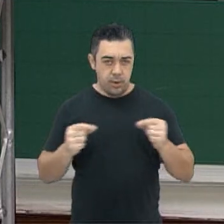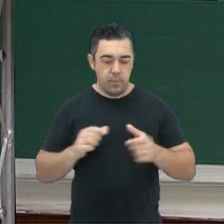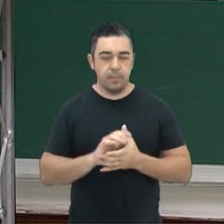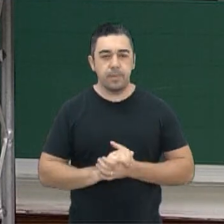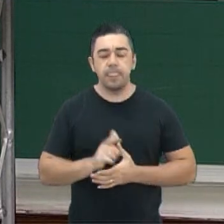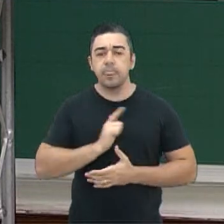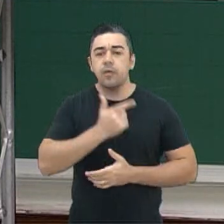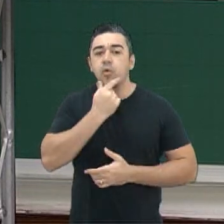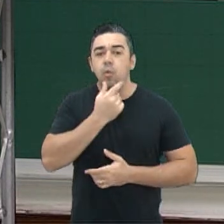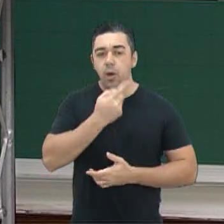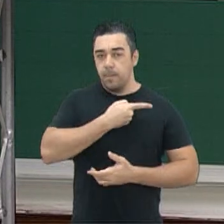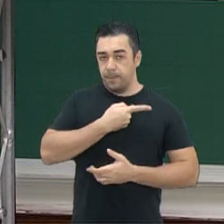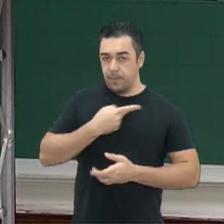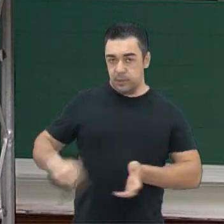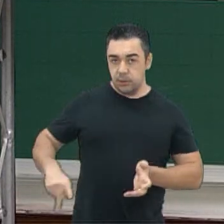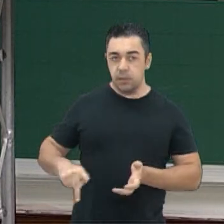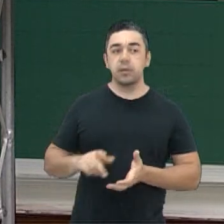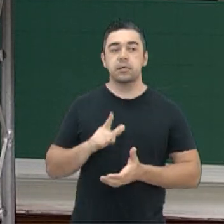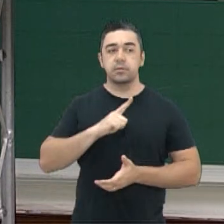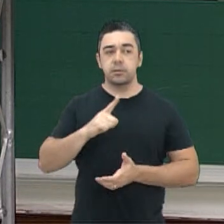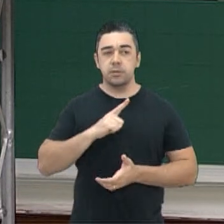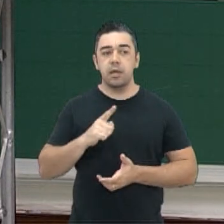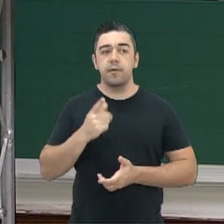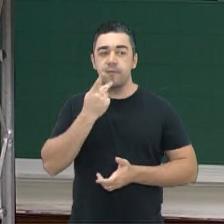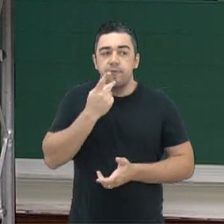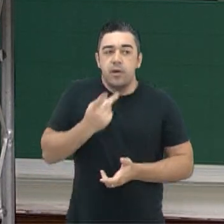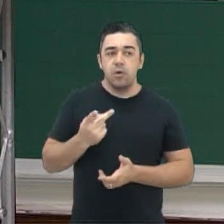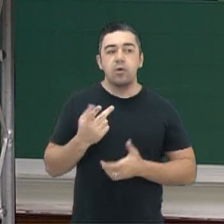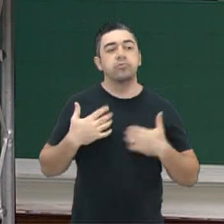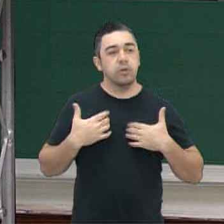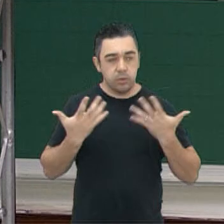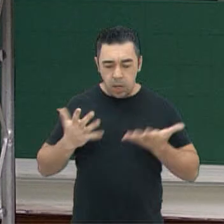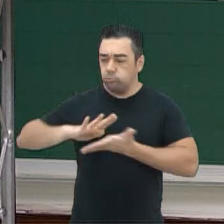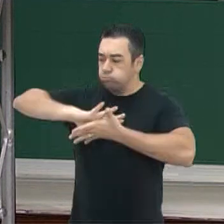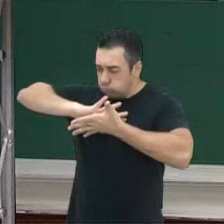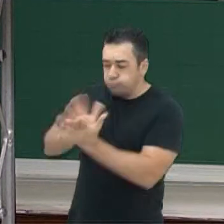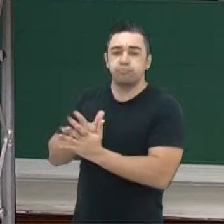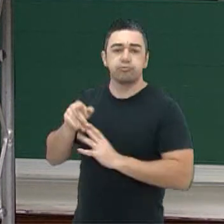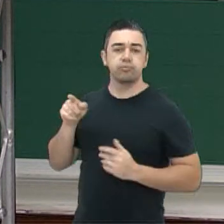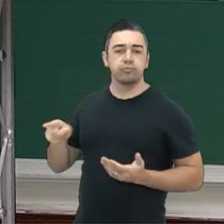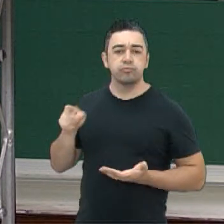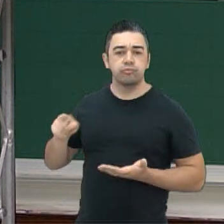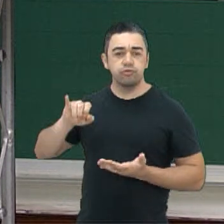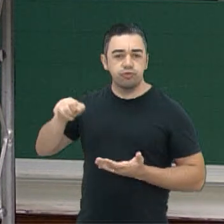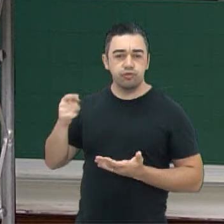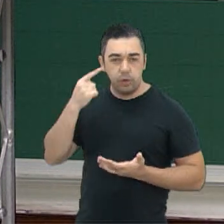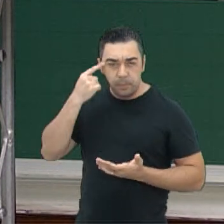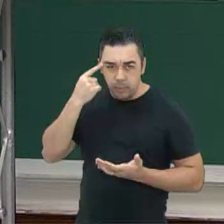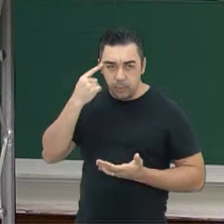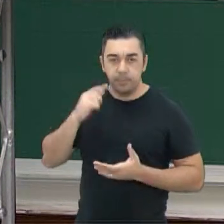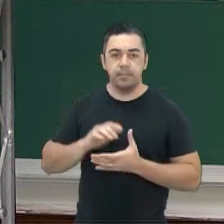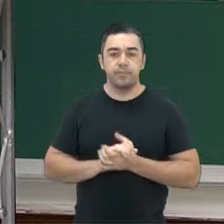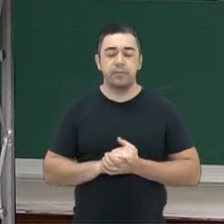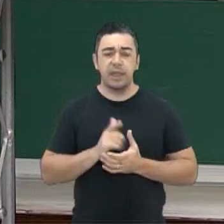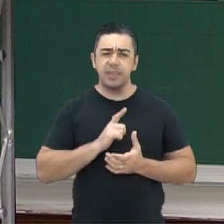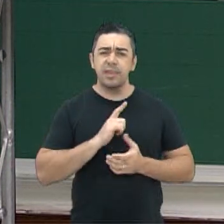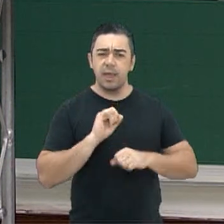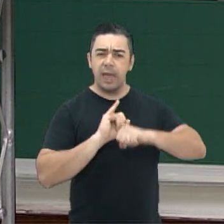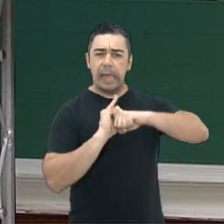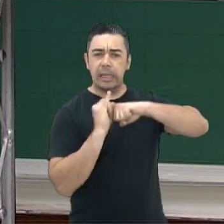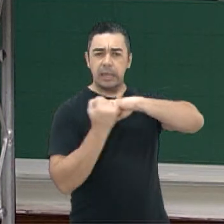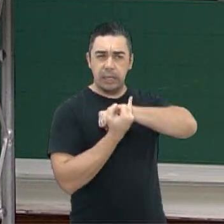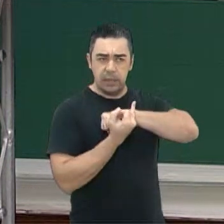Estados Unidos, falando assim, olha, é um crime de guerra, nós vamos querer vingança nessa história aí. O ataque à ilha de Pearl Harbor,